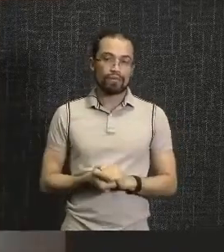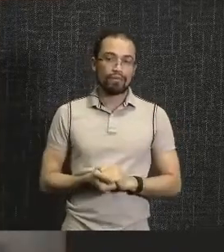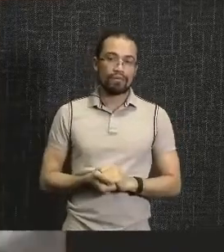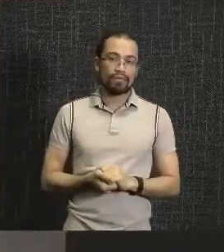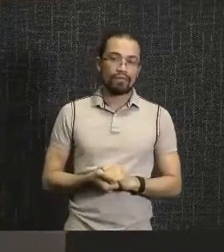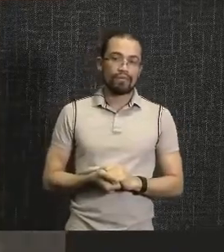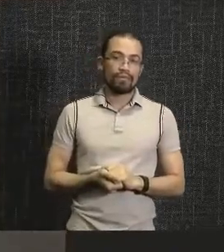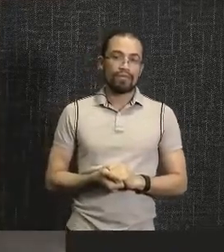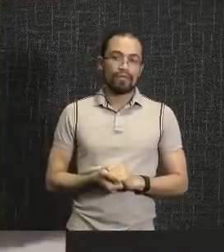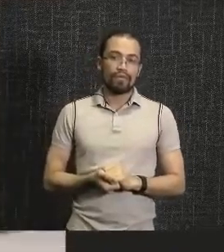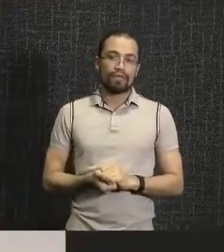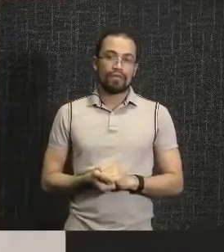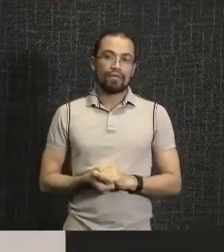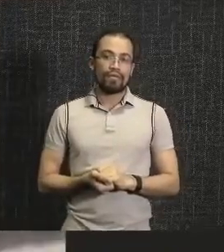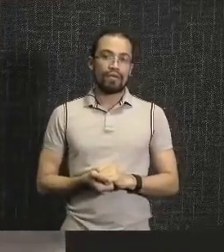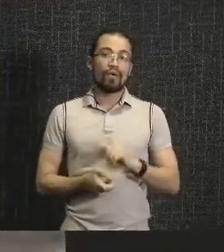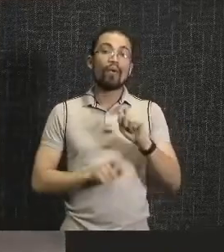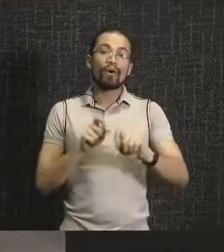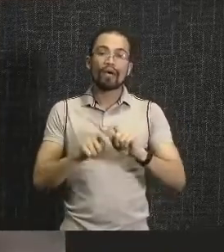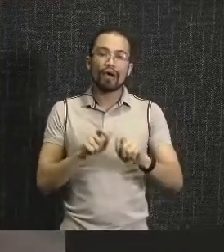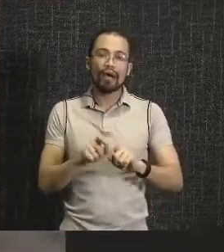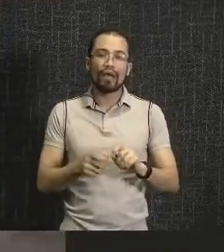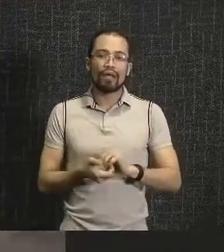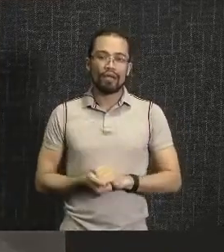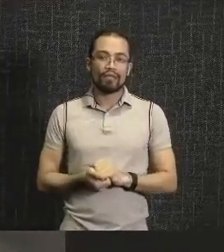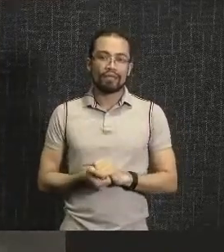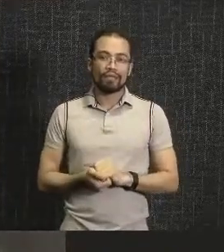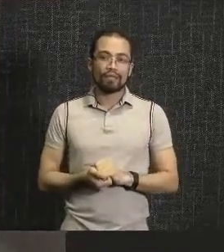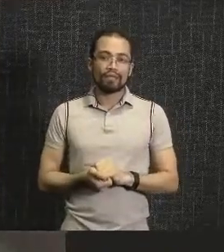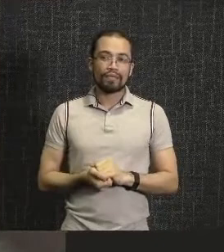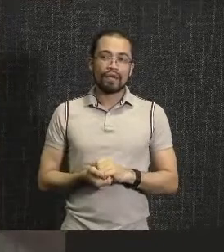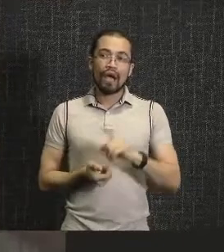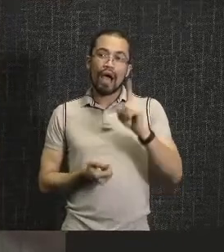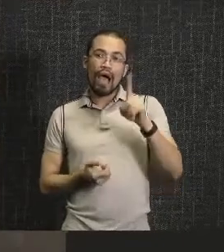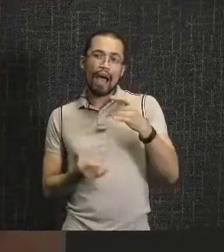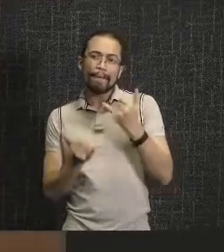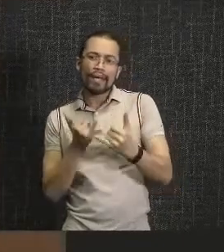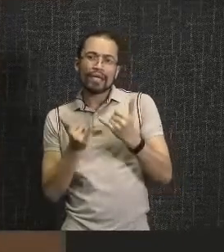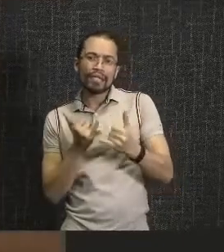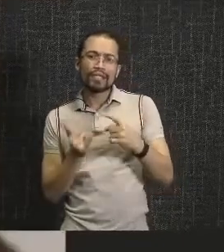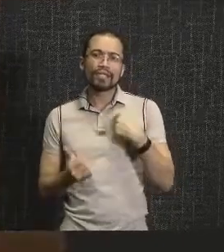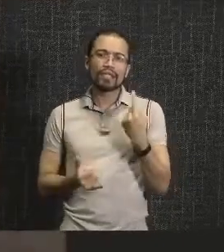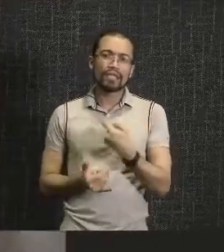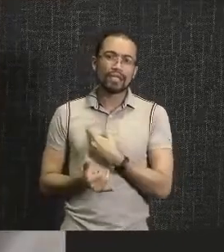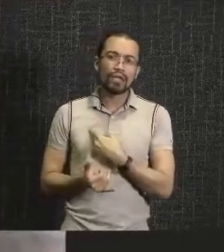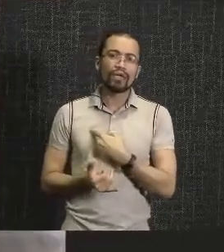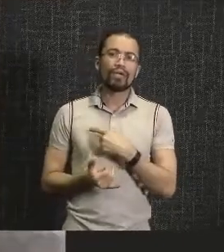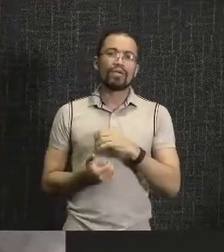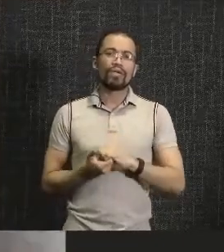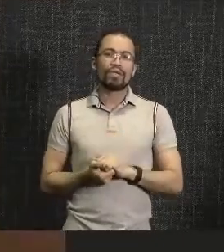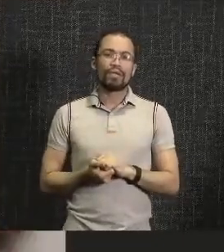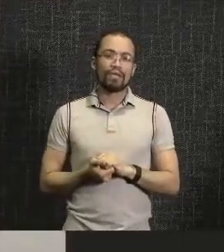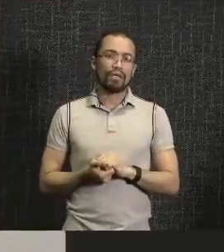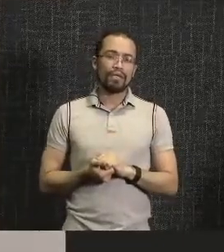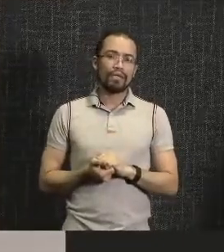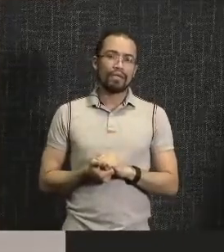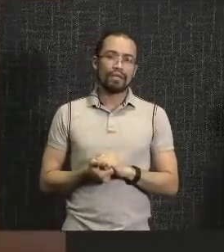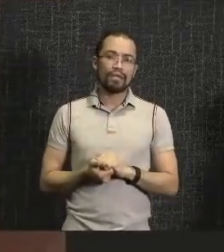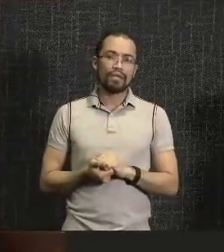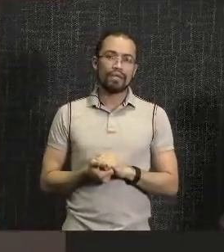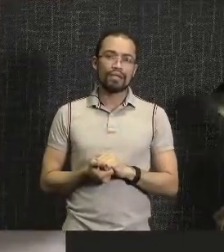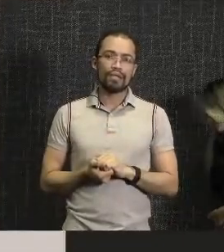chama low-hanging fruits. Tá? É como se a gente estivesse numa situação que a gente tivesse um pomar cheio ali